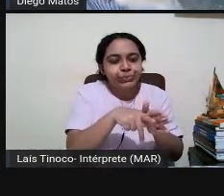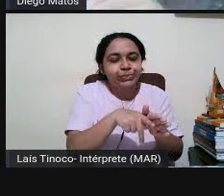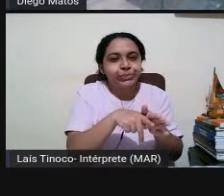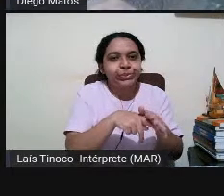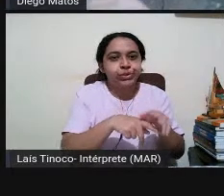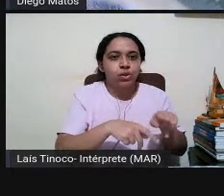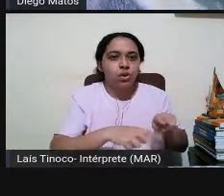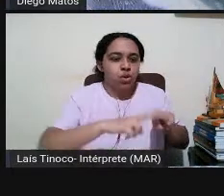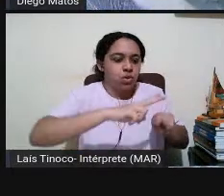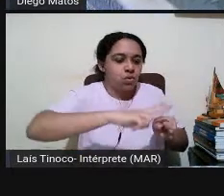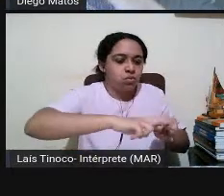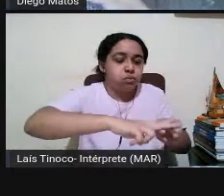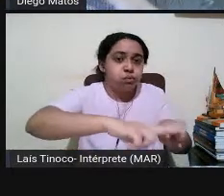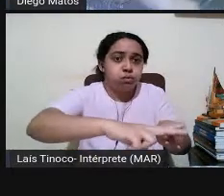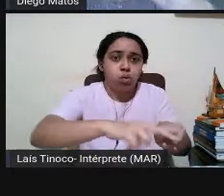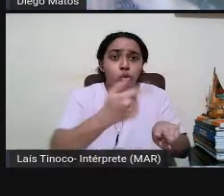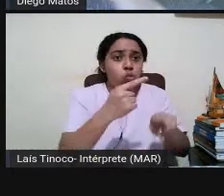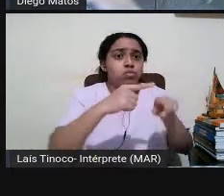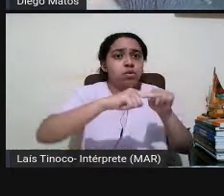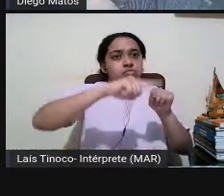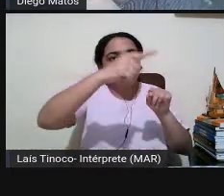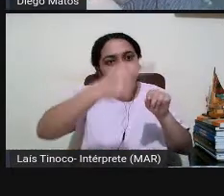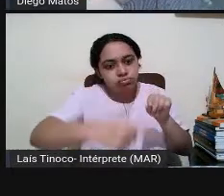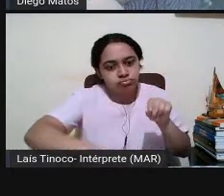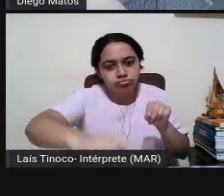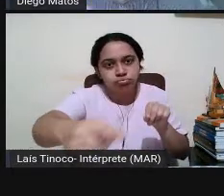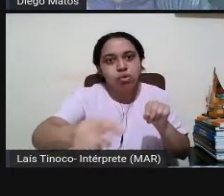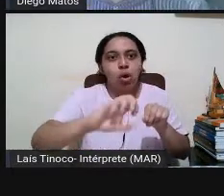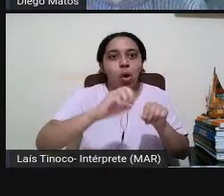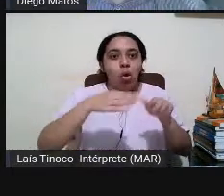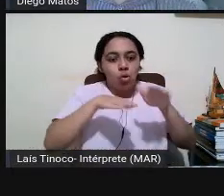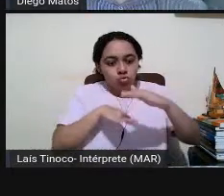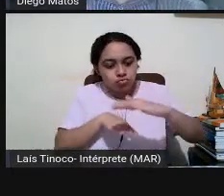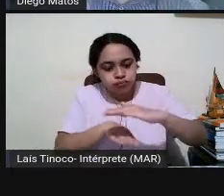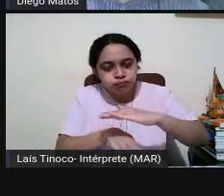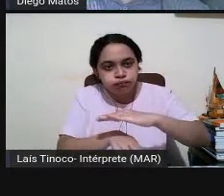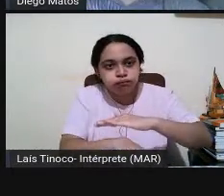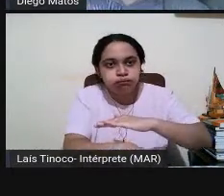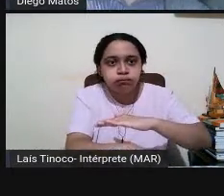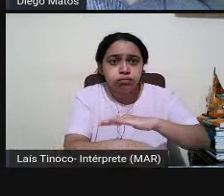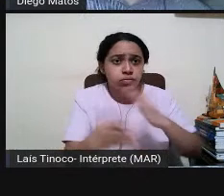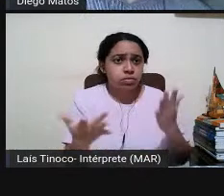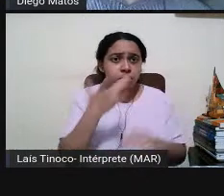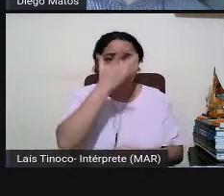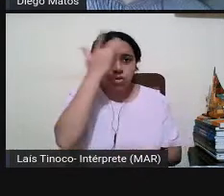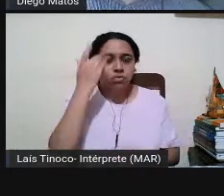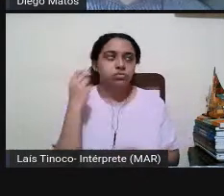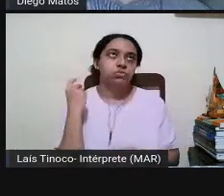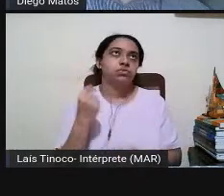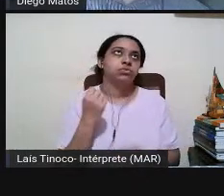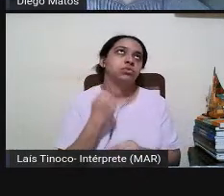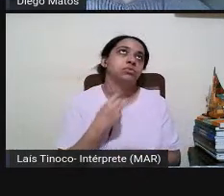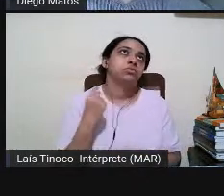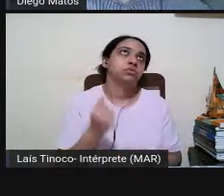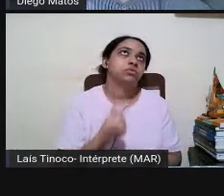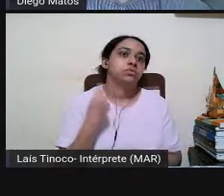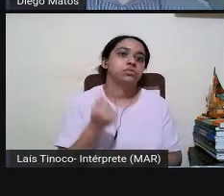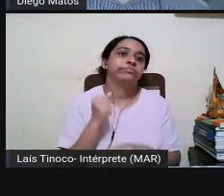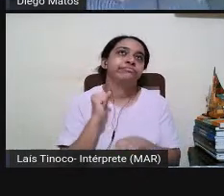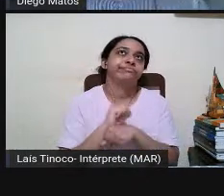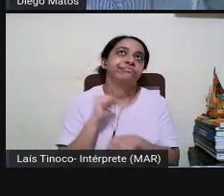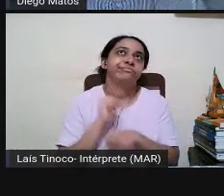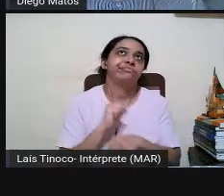lá da ferrovia não tiver algum viaduto ou alguma passagem subterrânea para as pessoas vão ficar horas ali aguardando passagem